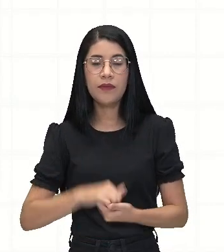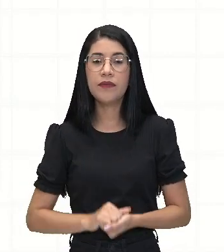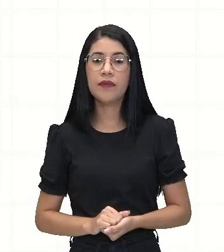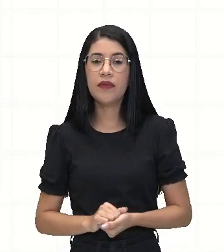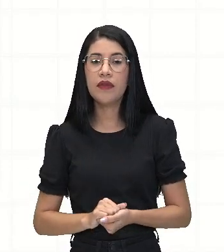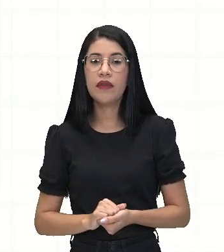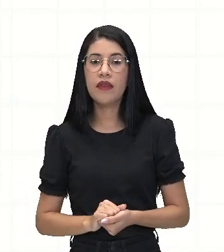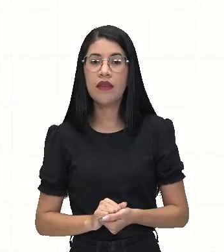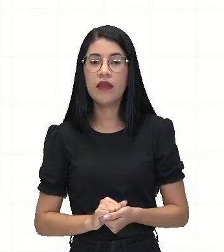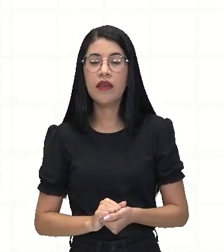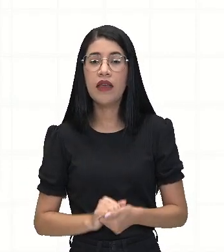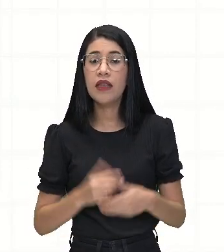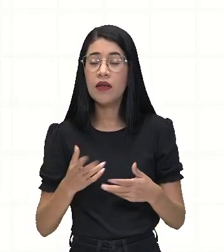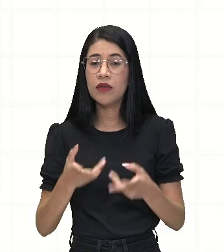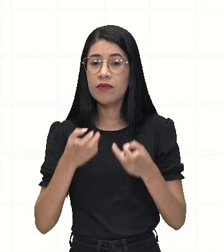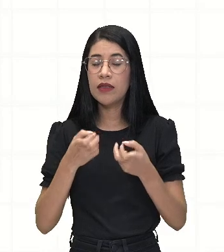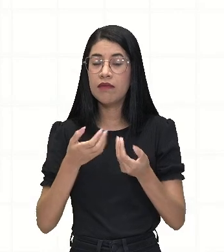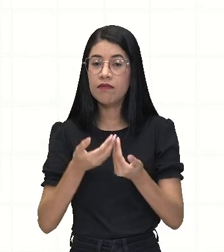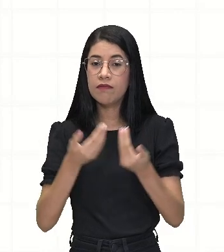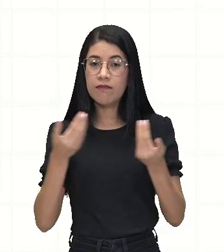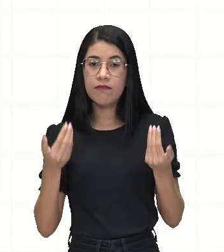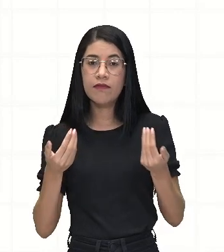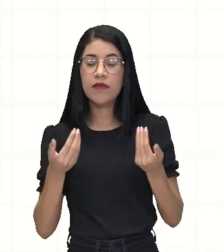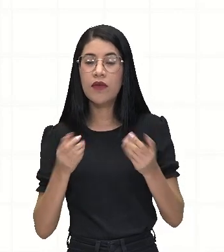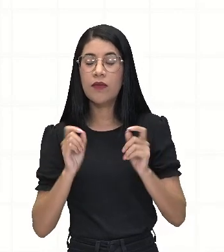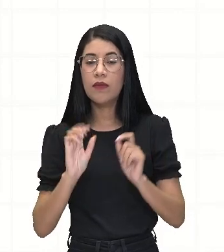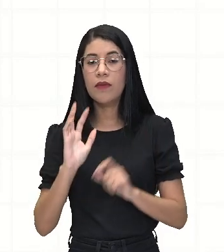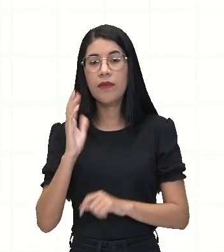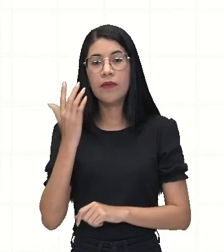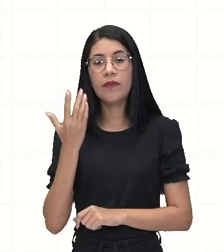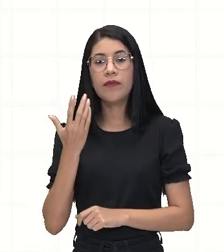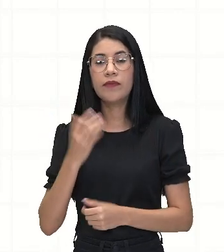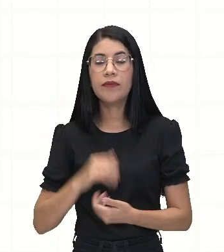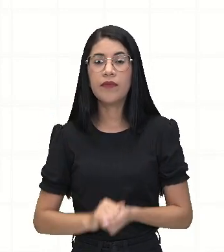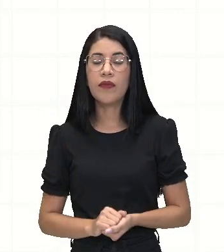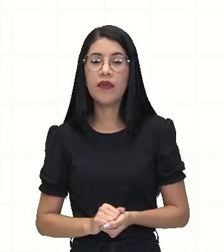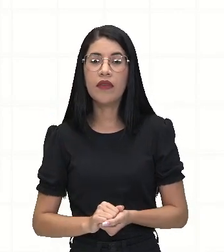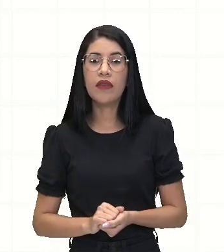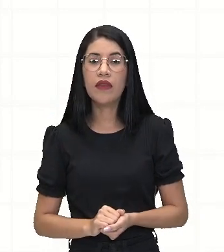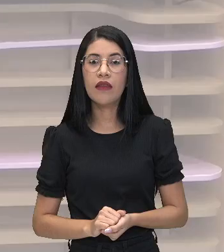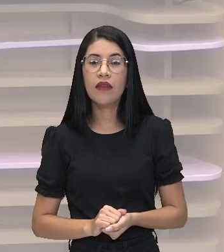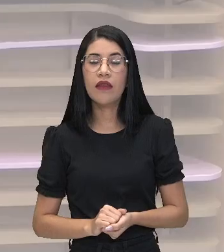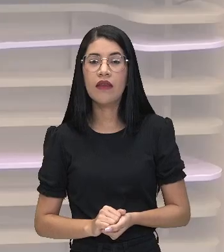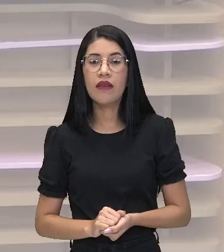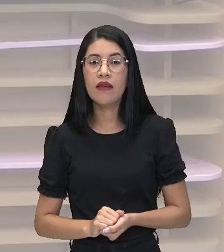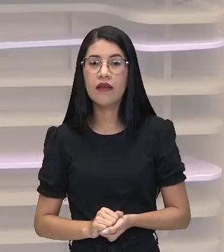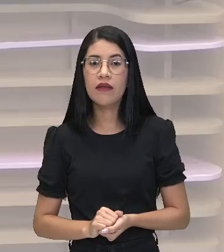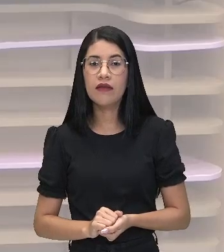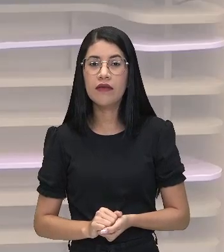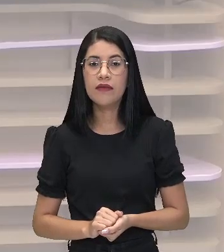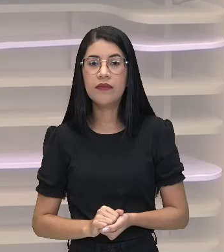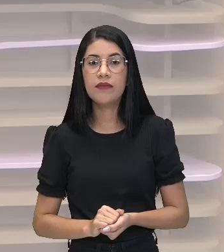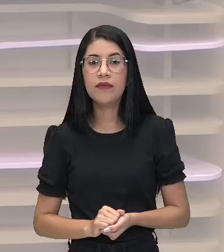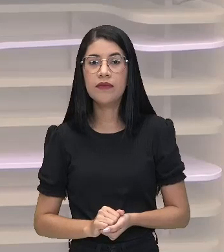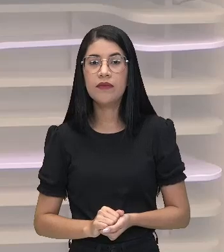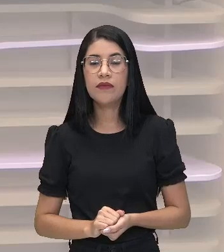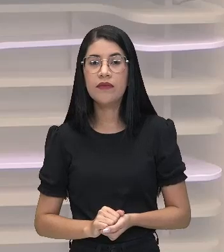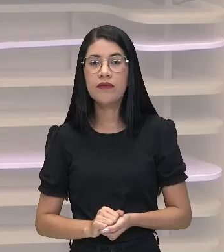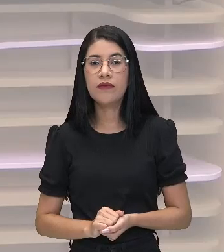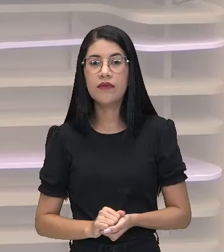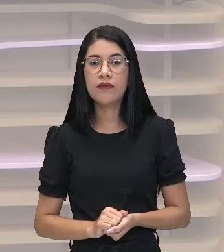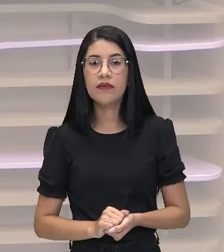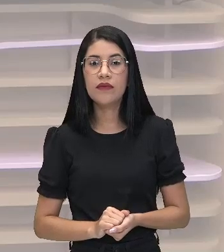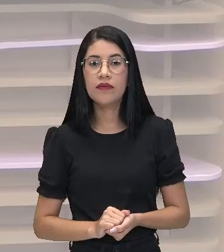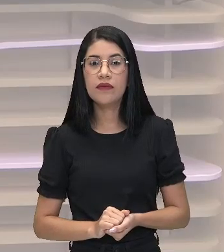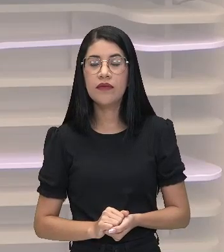nessa parte, nessa divisão do território, nessa nova configuração, aí a gente observa os